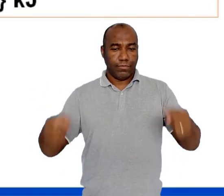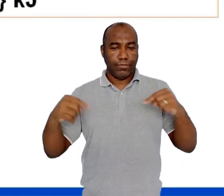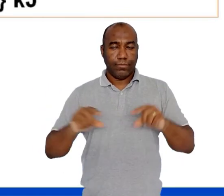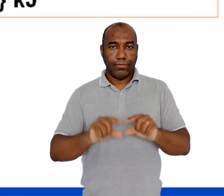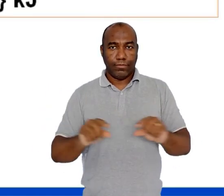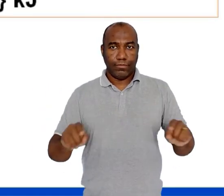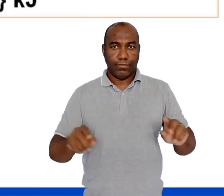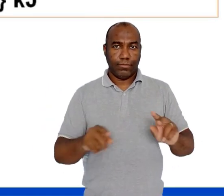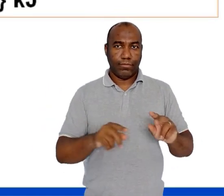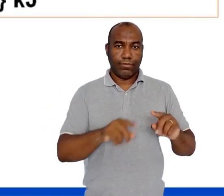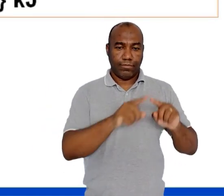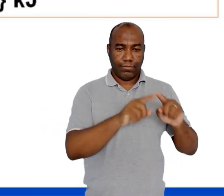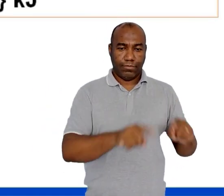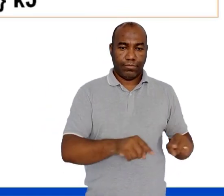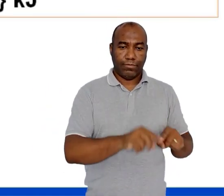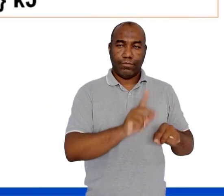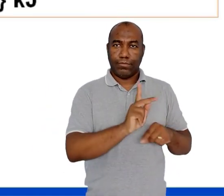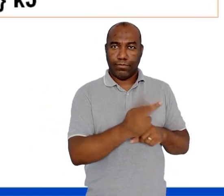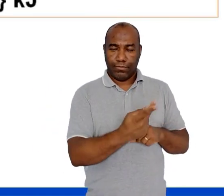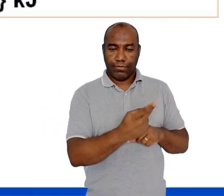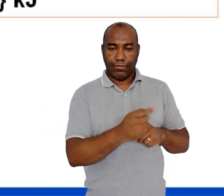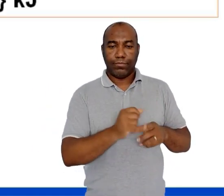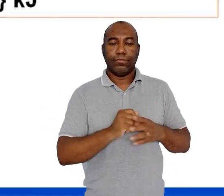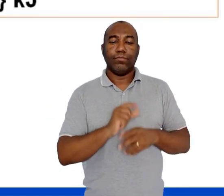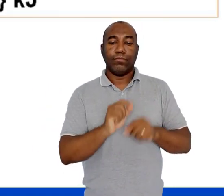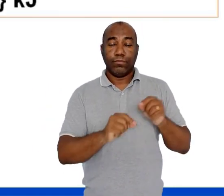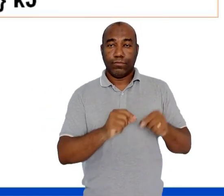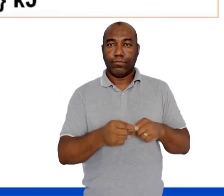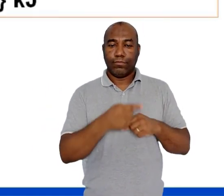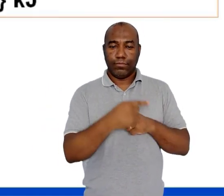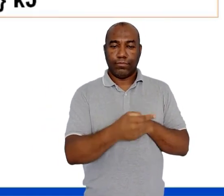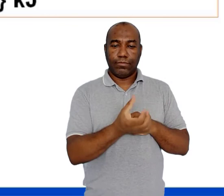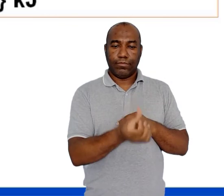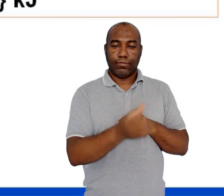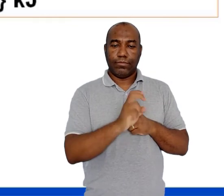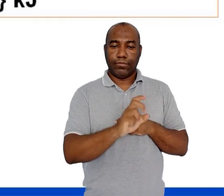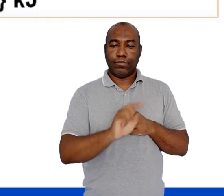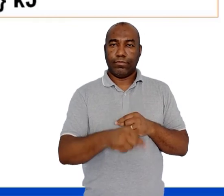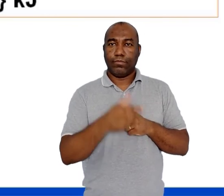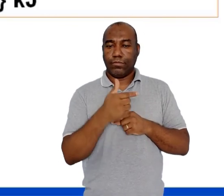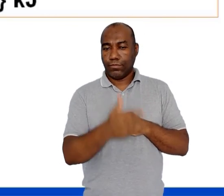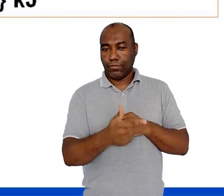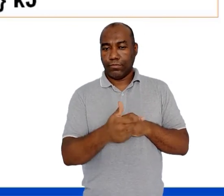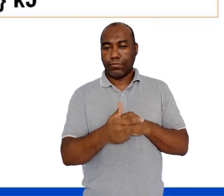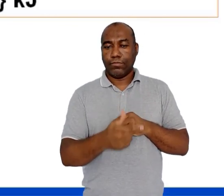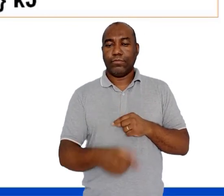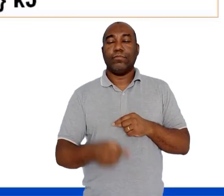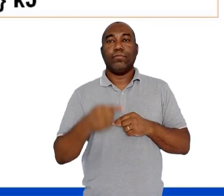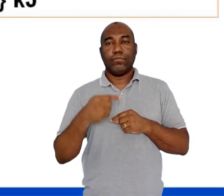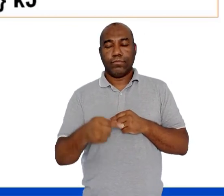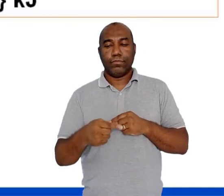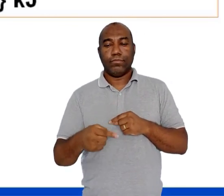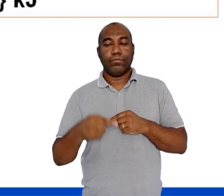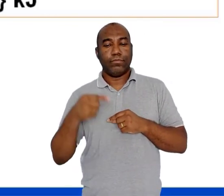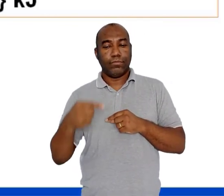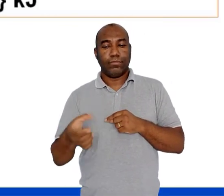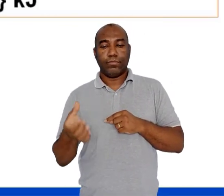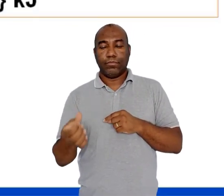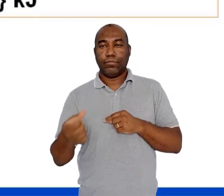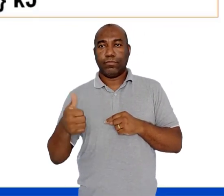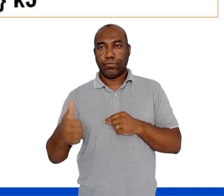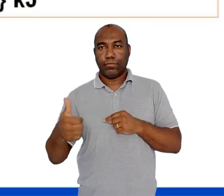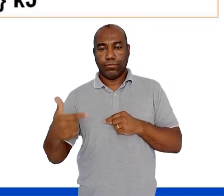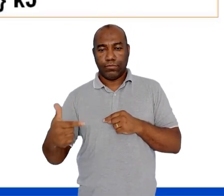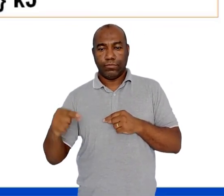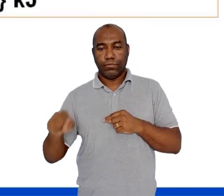212,8? Eu resolvi primeiro, como esse menos era da própria fórmula, eu coloquei isso aqui, né? Menos 41,2,